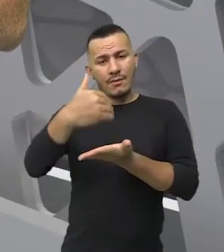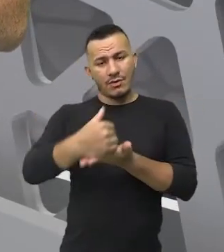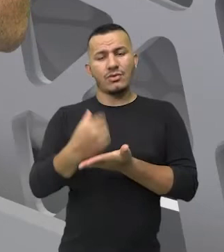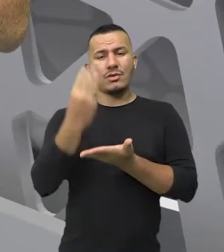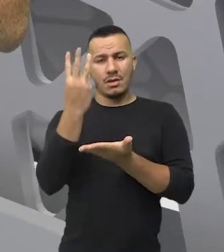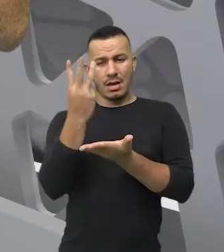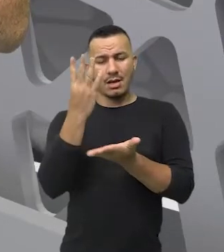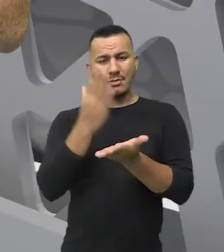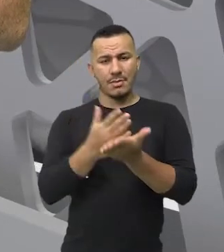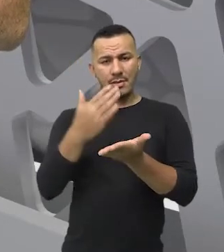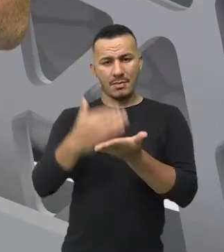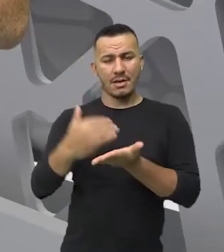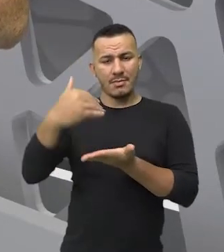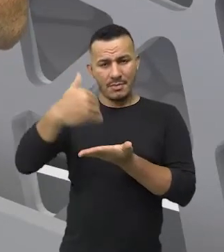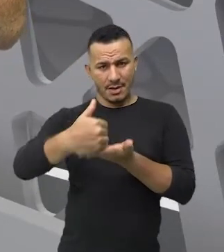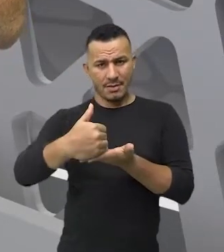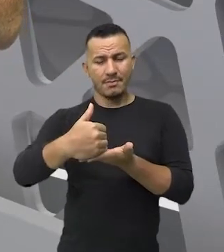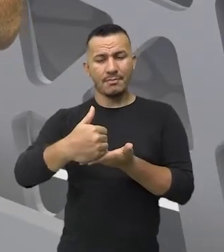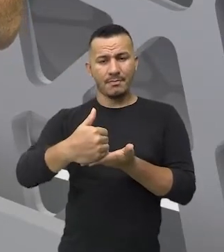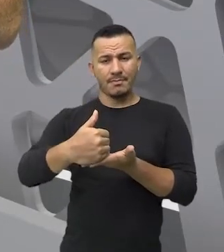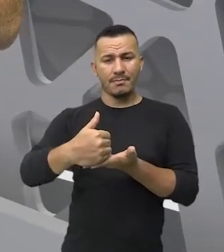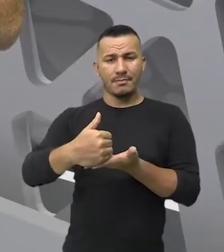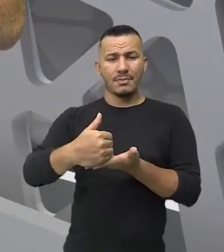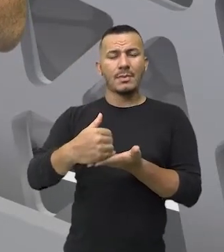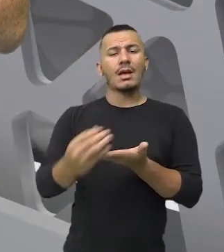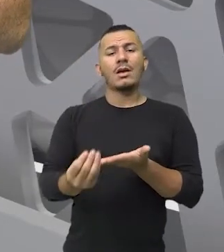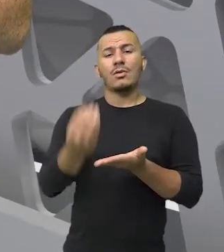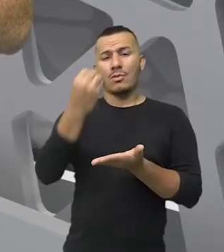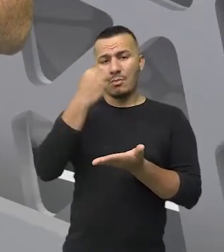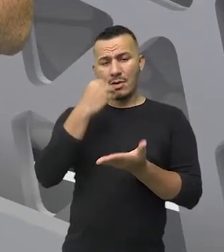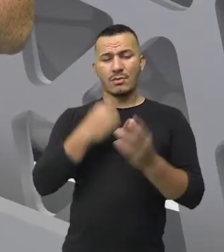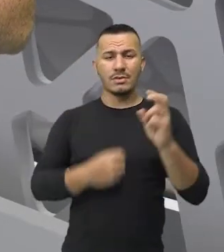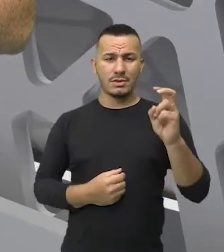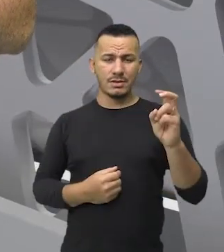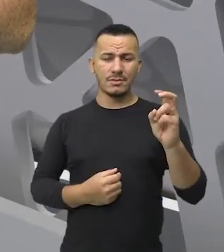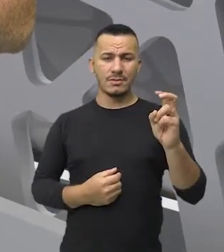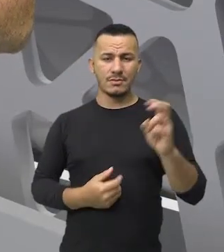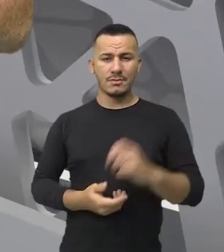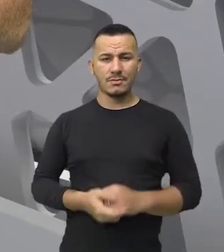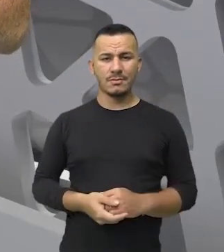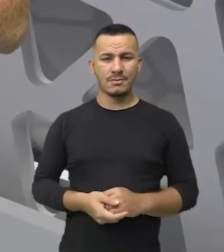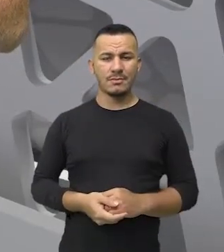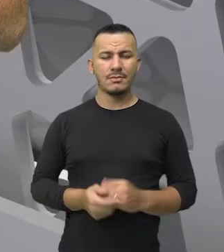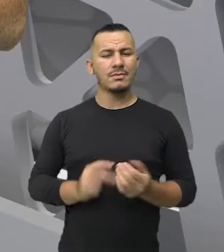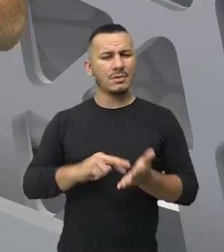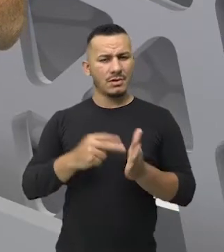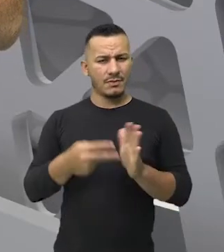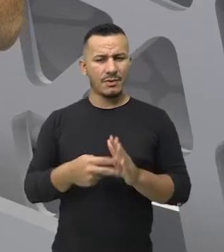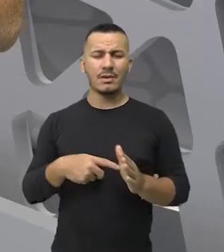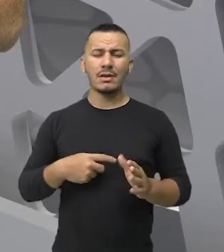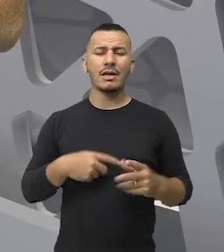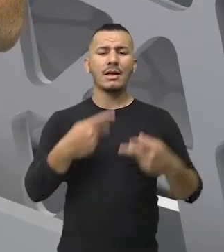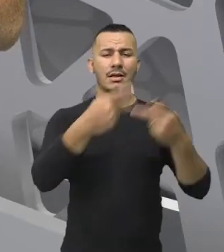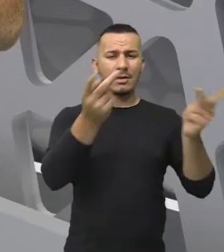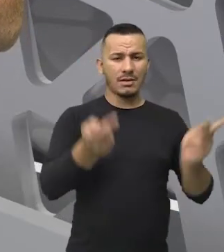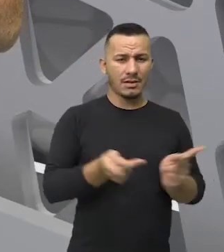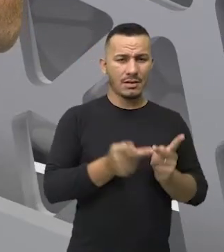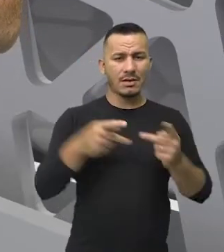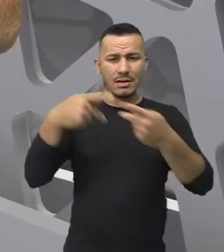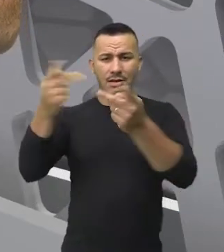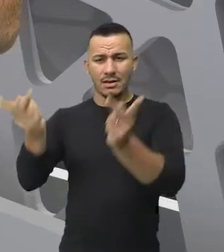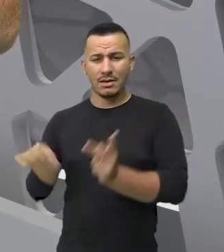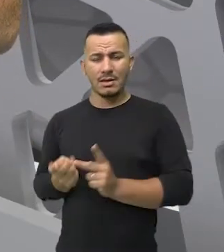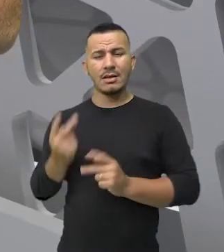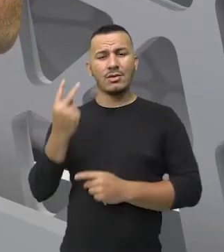3 partes, né, e comi 5 pedaços. Então, quer dizer que nós temos 2 pizzas que